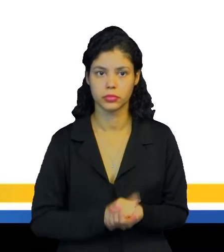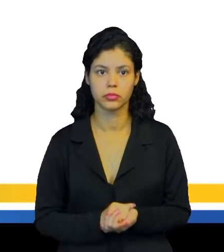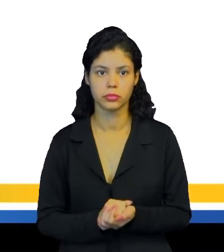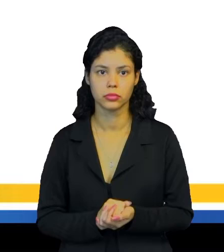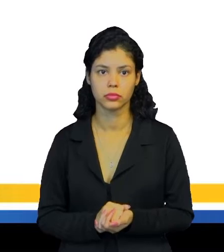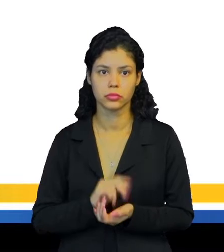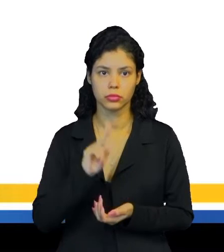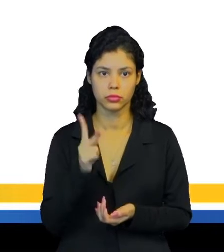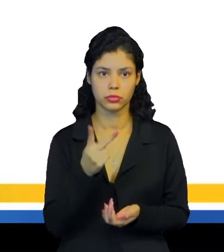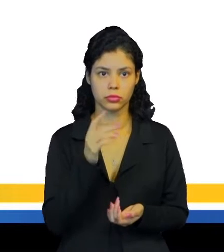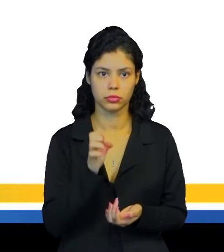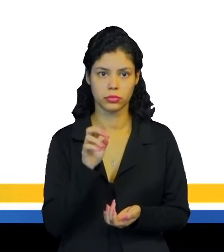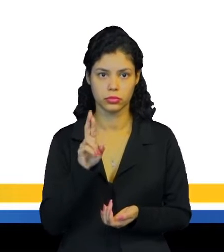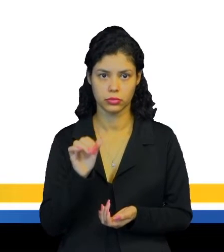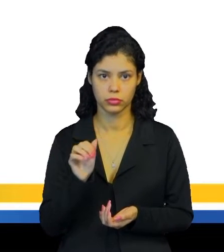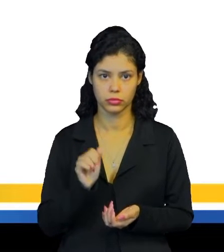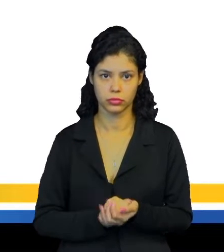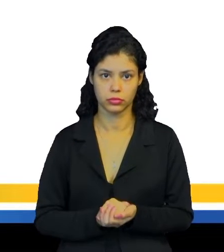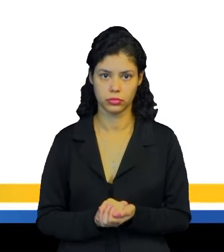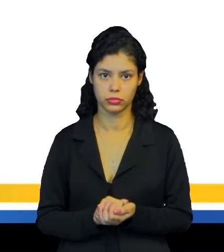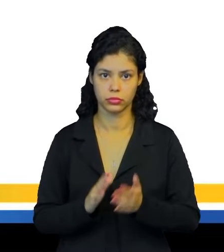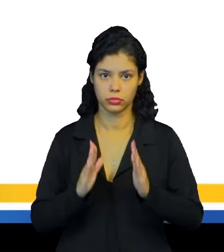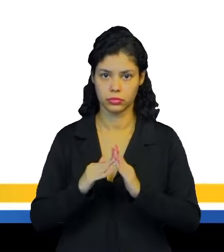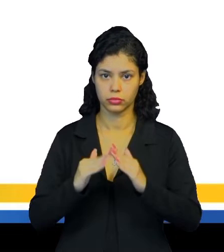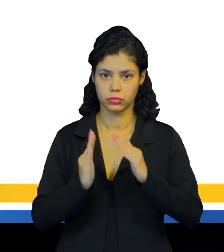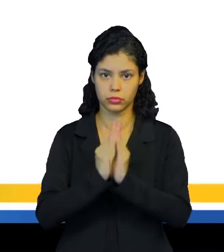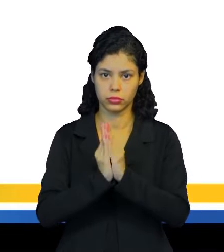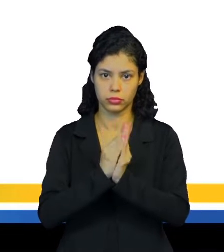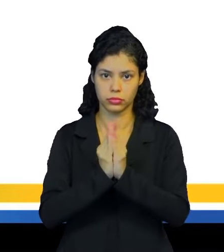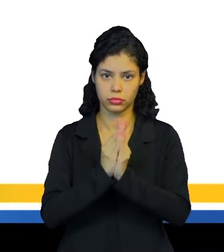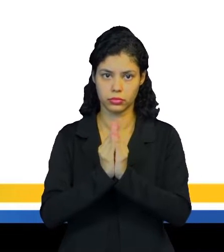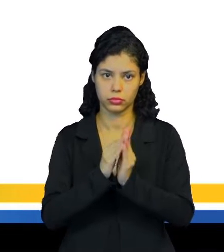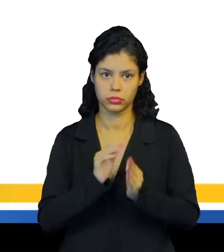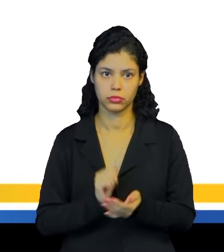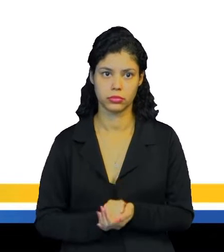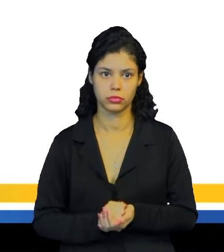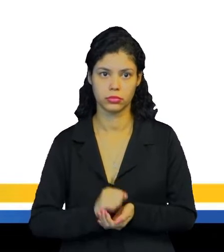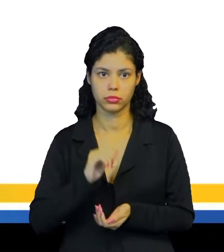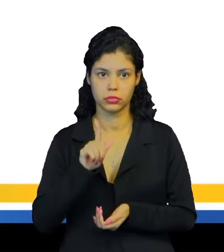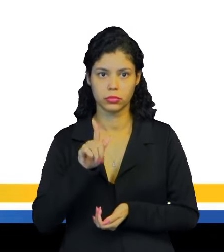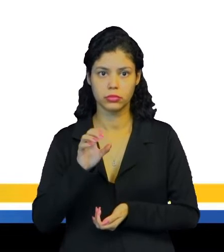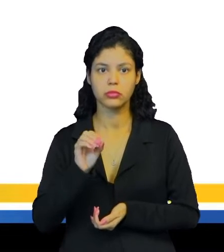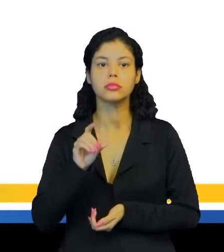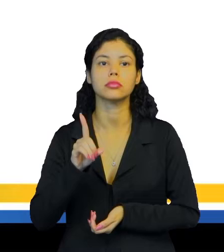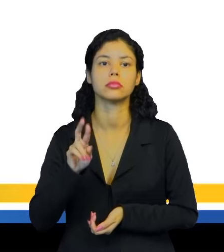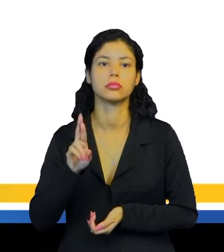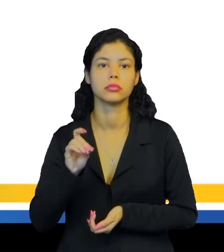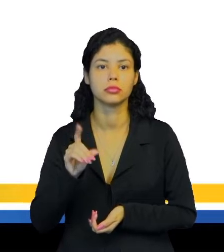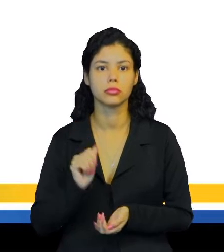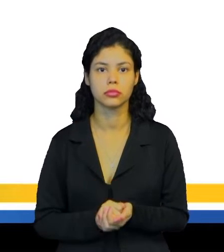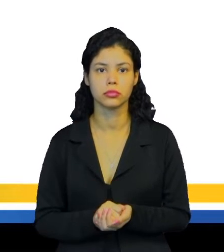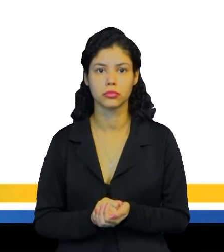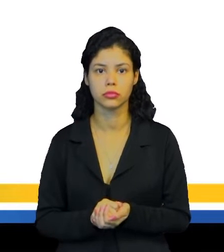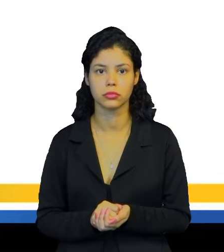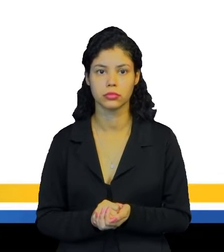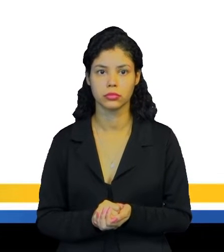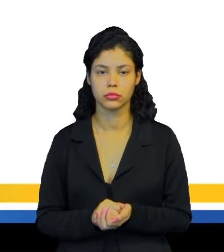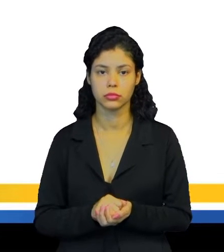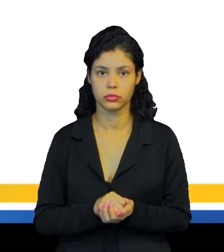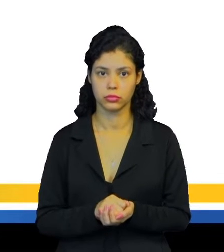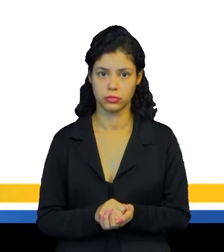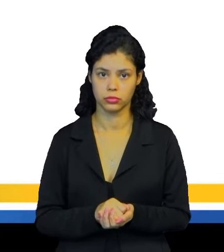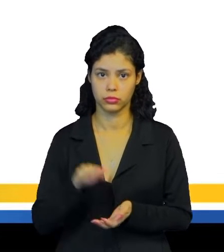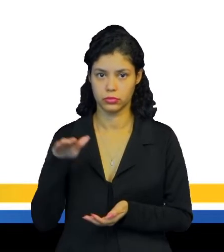Henrik Ibsen, com a obra Casa de Bonecas. Nós temos o Gorky, tá? Com a obra Halle e os